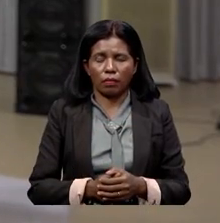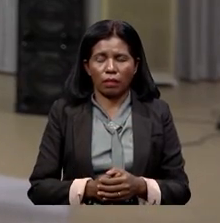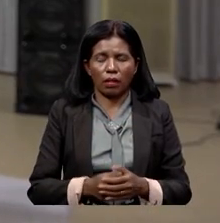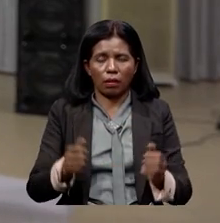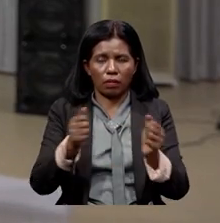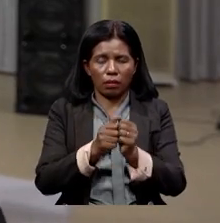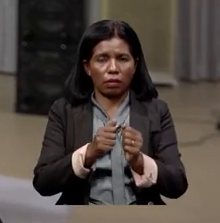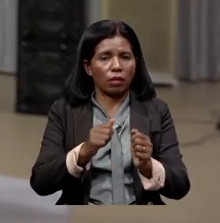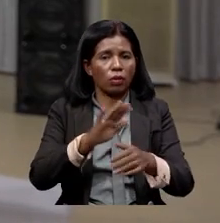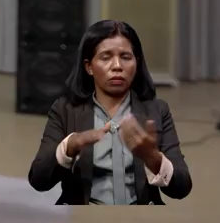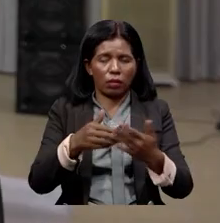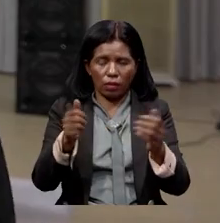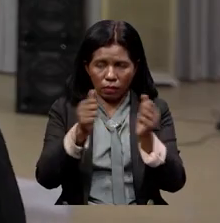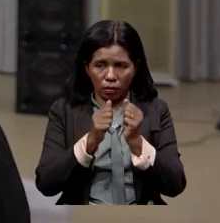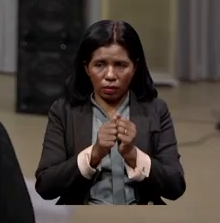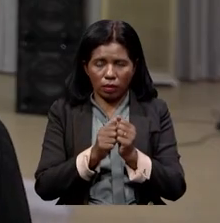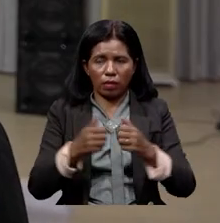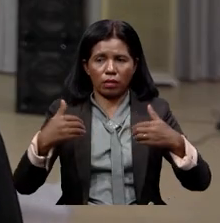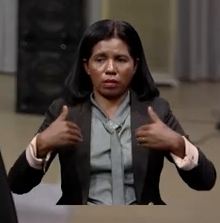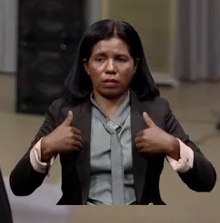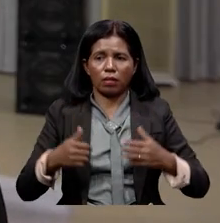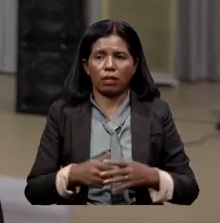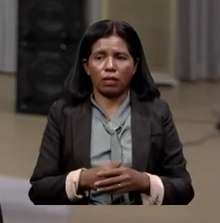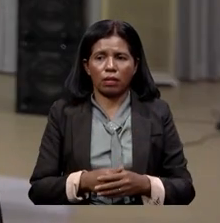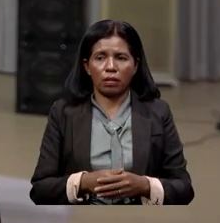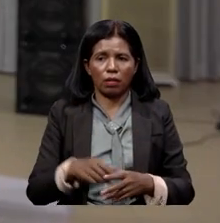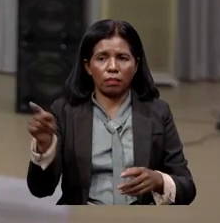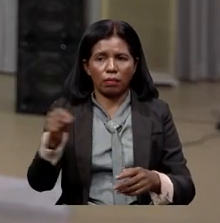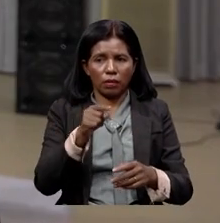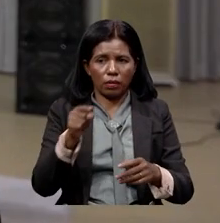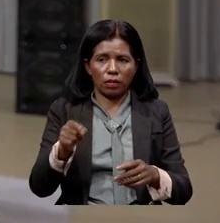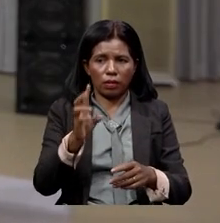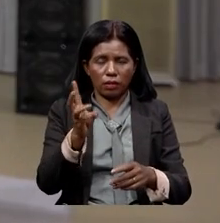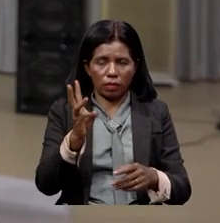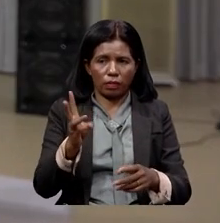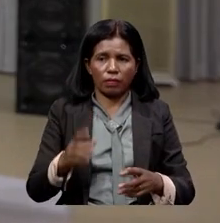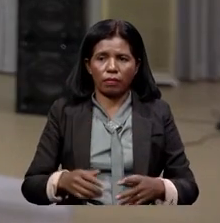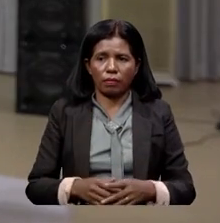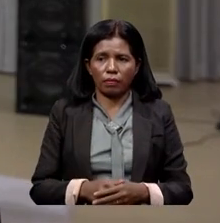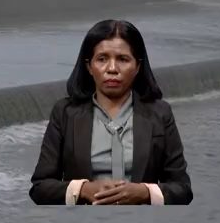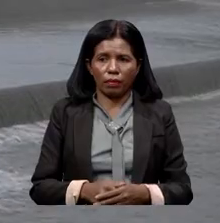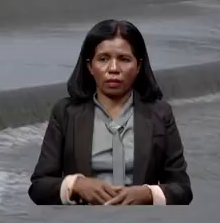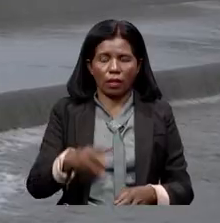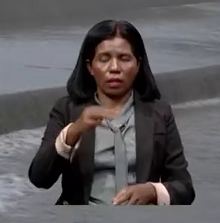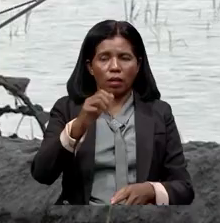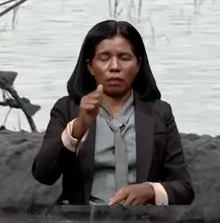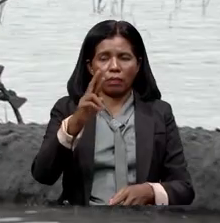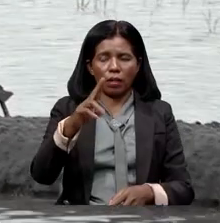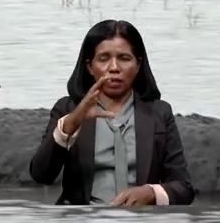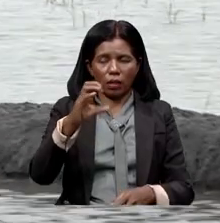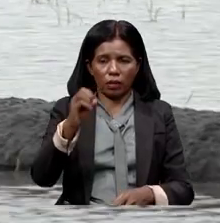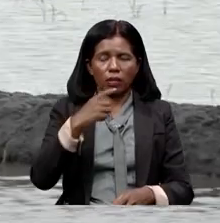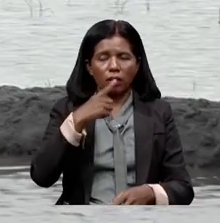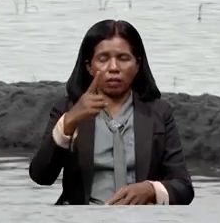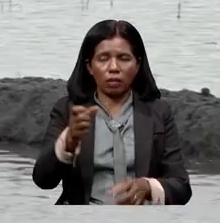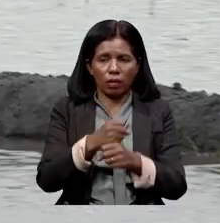categoria ser ne hamutuk maka, e ha una porcentagem ne nulo ne. Marcos da Cruz esclarece que a